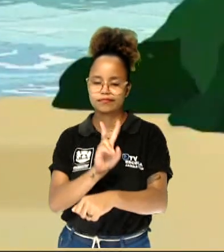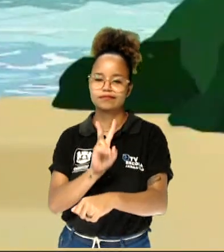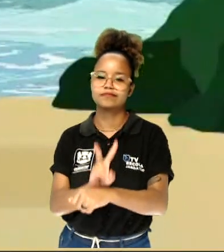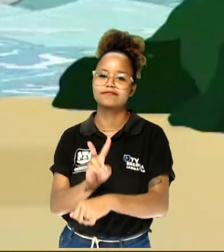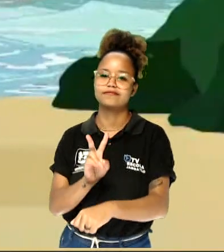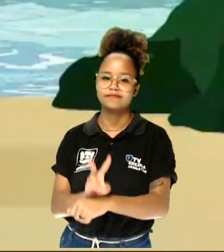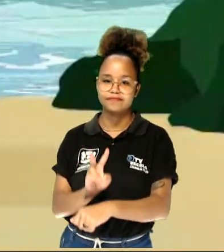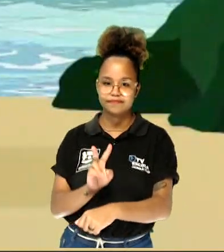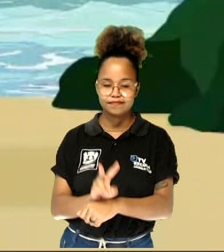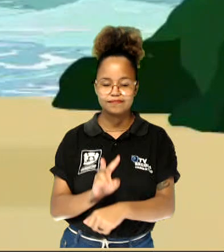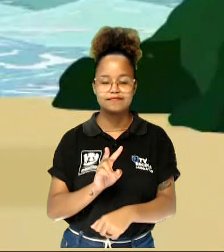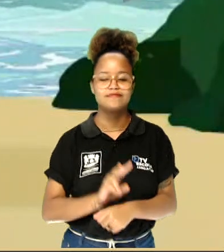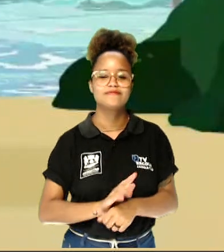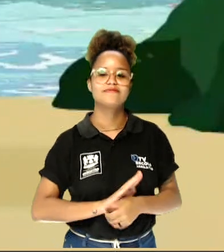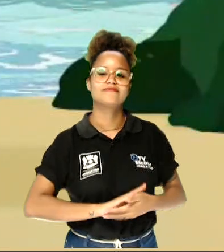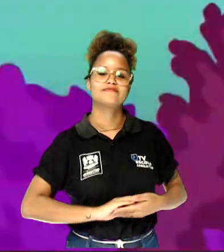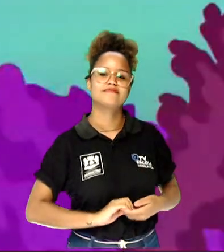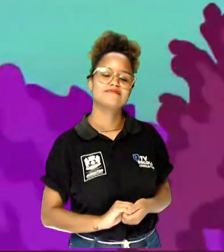cuidar.